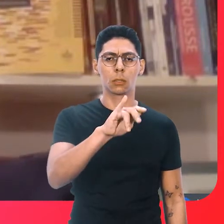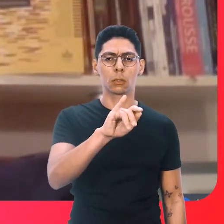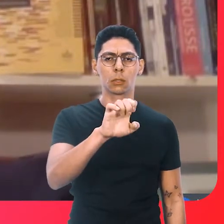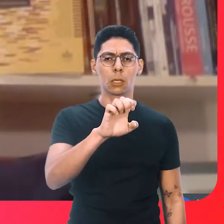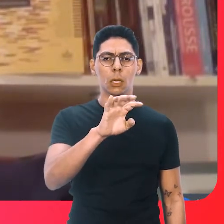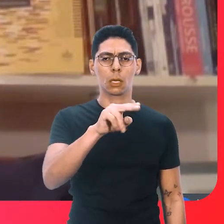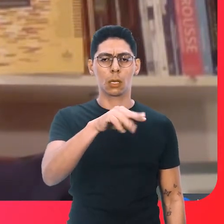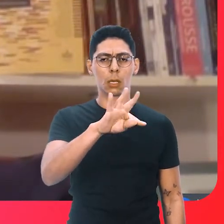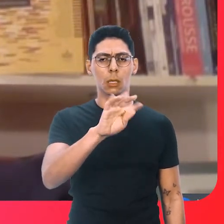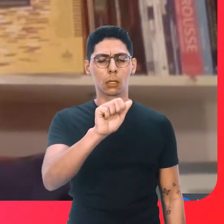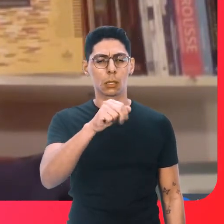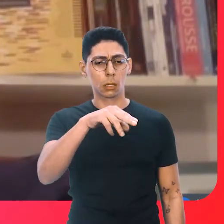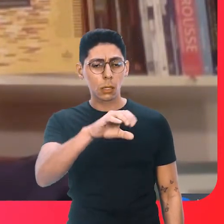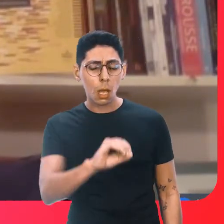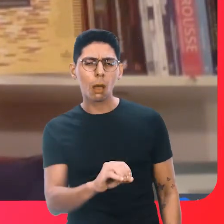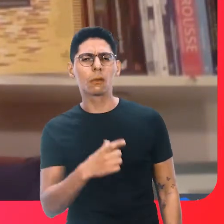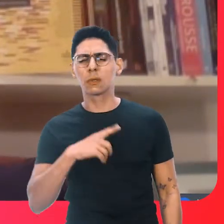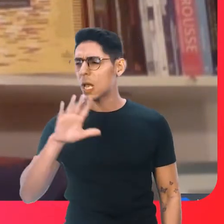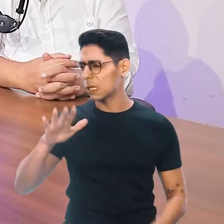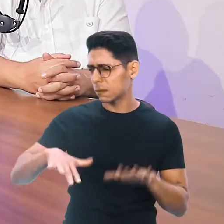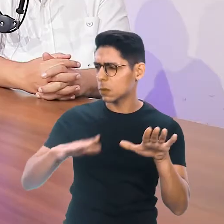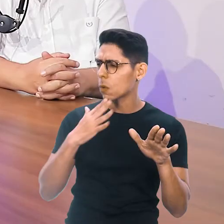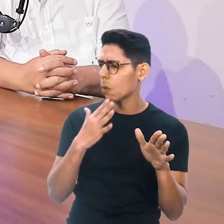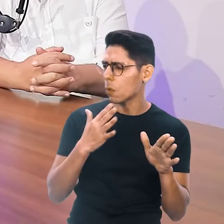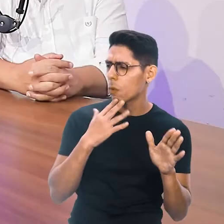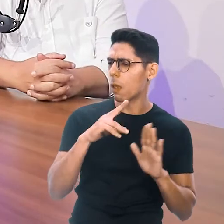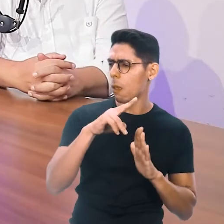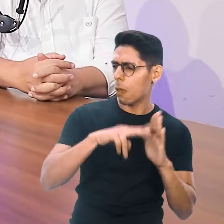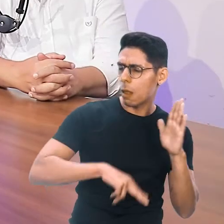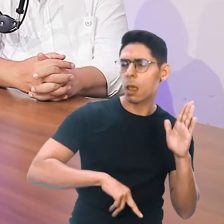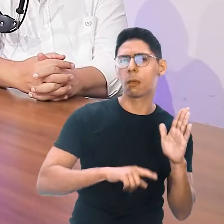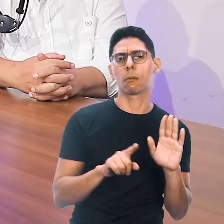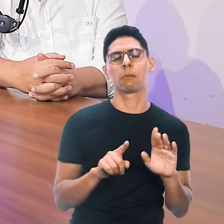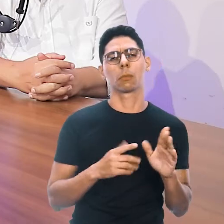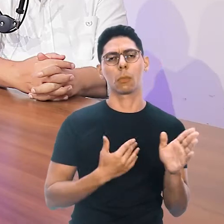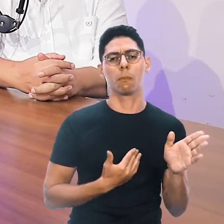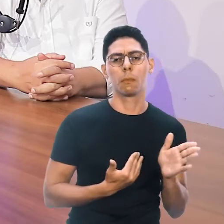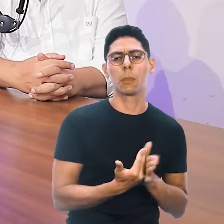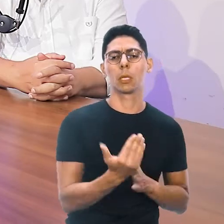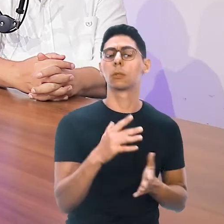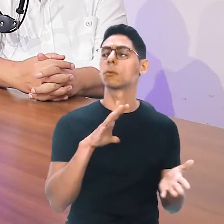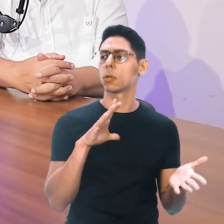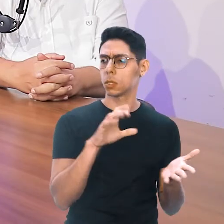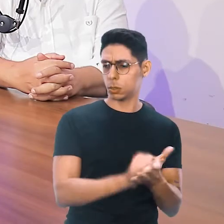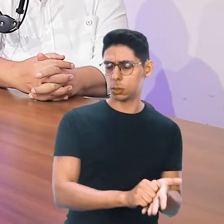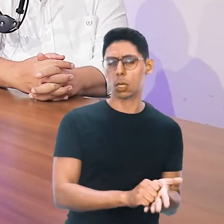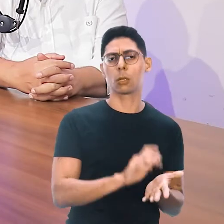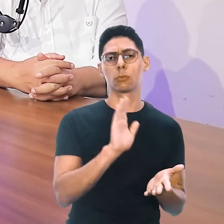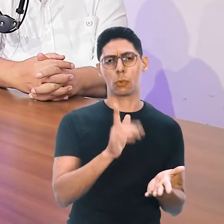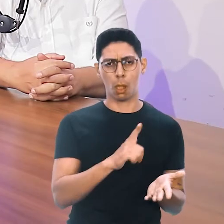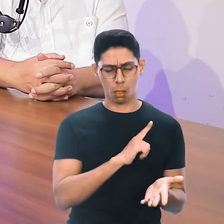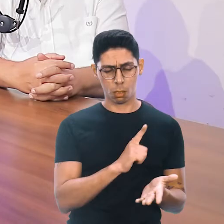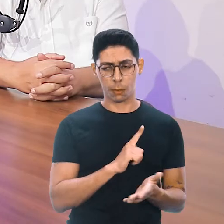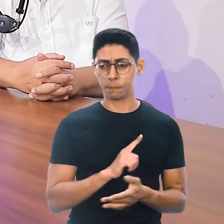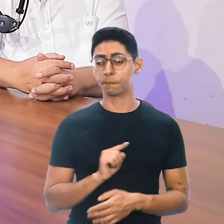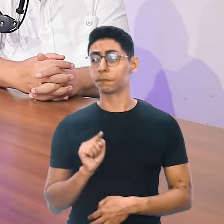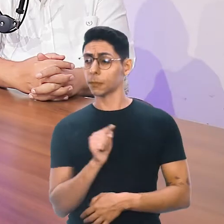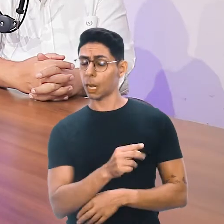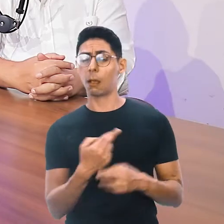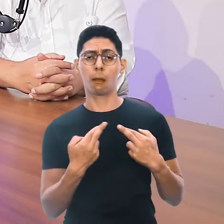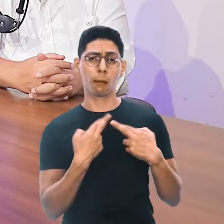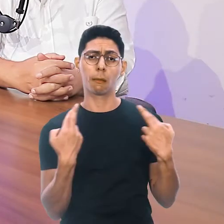sobre isso, sobre os princípios, as origens do movimento de pessoa com deficiência, isso está registrado. E nessa reunião,